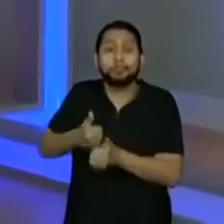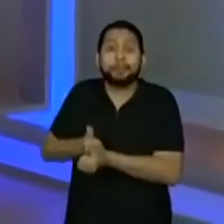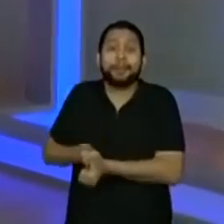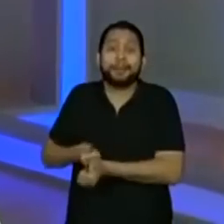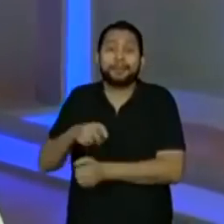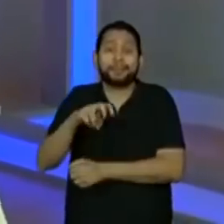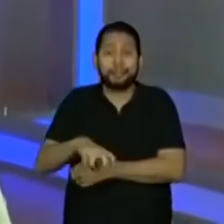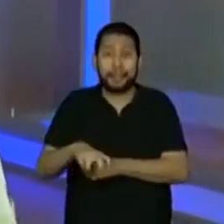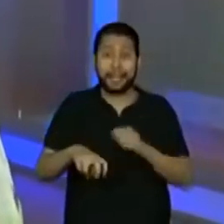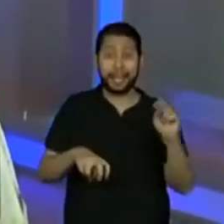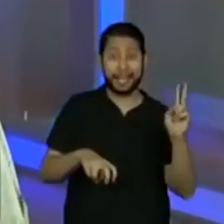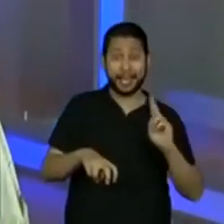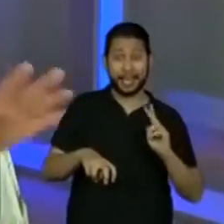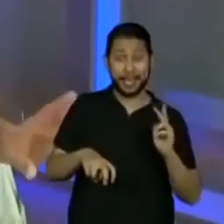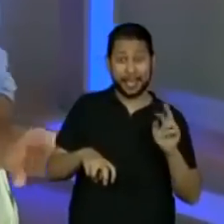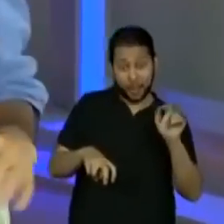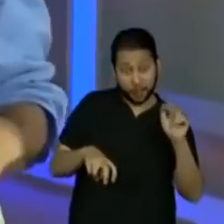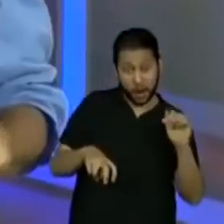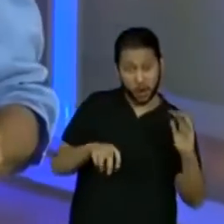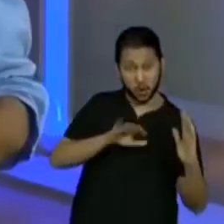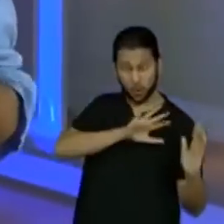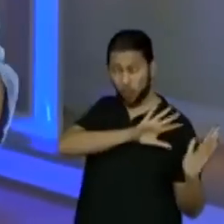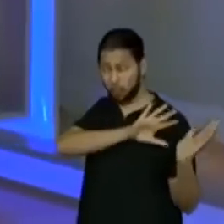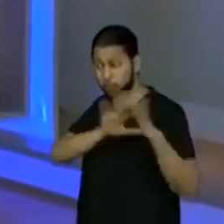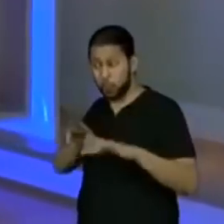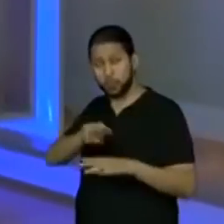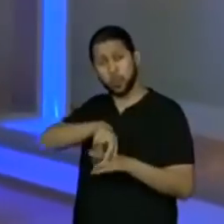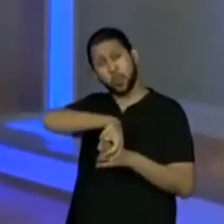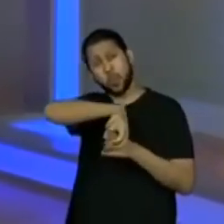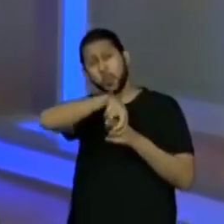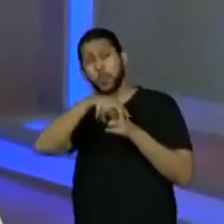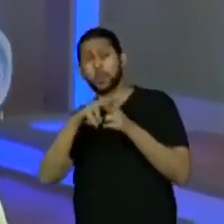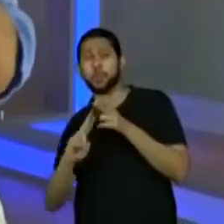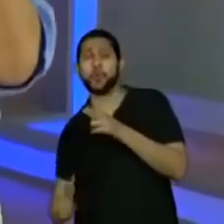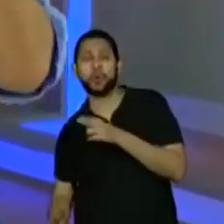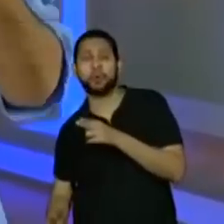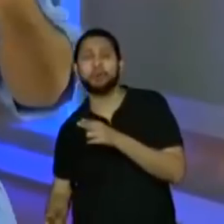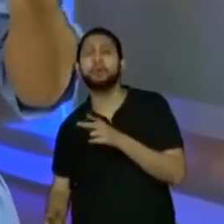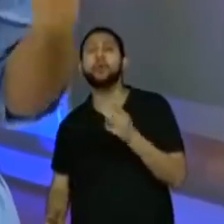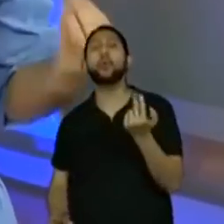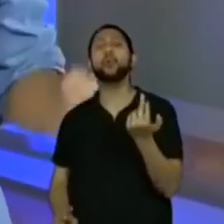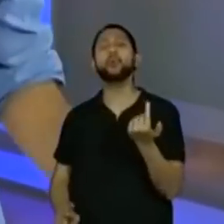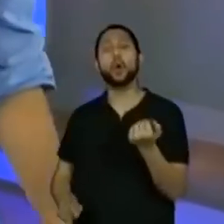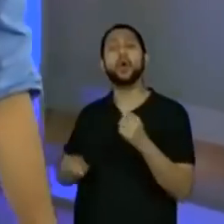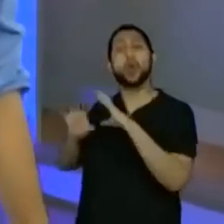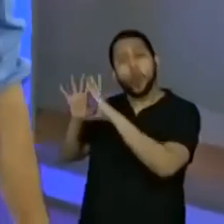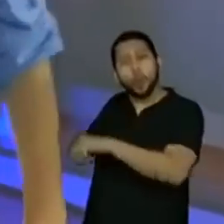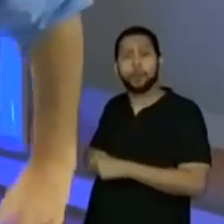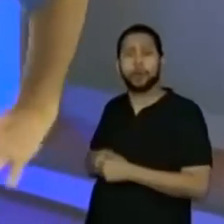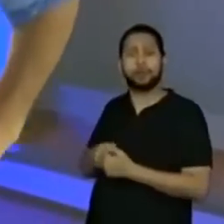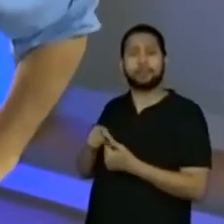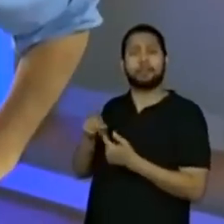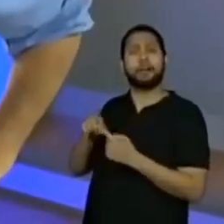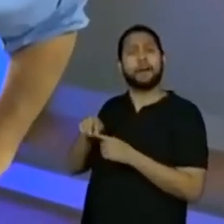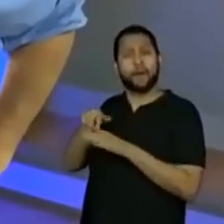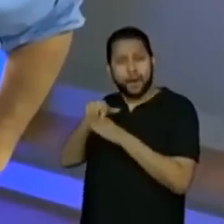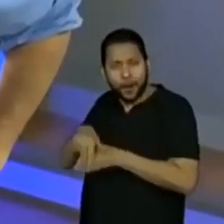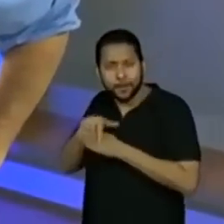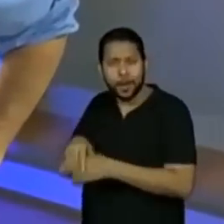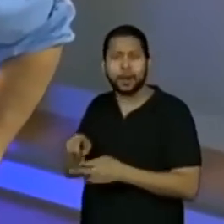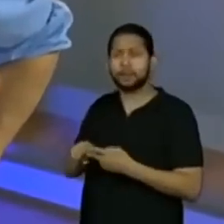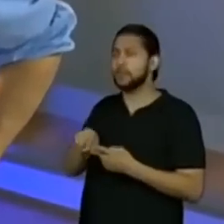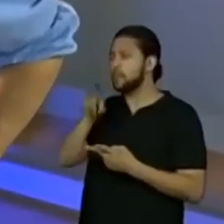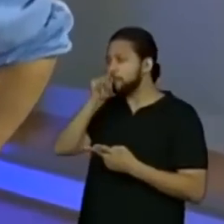Quando chegou lá, tudo certo, o pai ficou todo contente, achando que aqueles 2 irmãos que tinham conquistado os